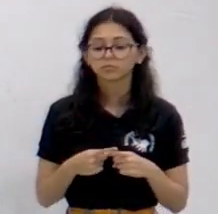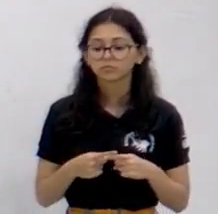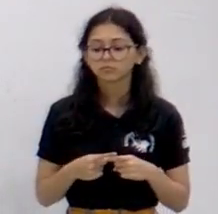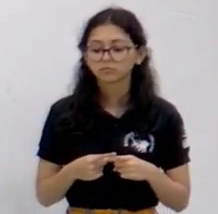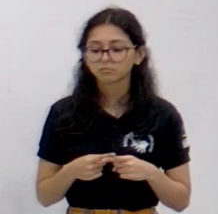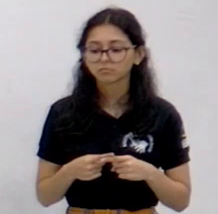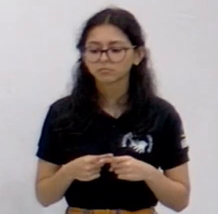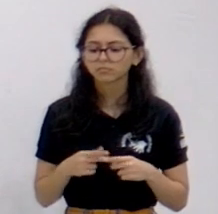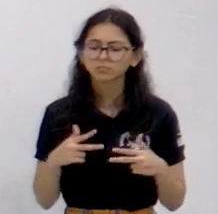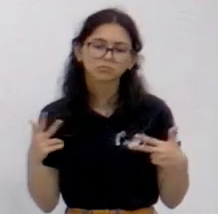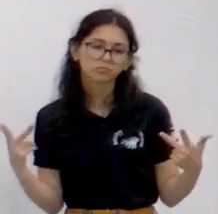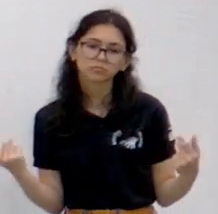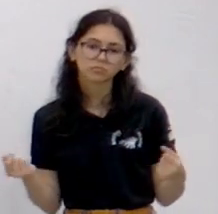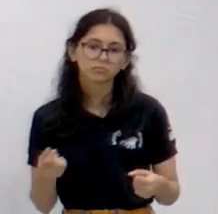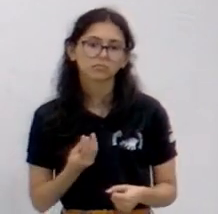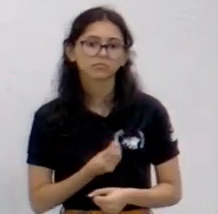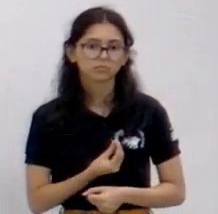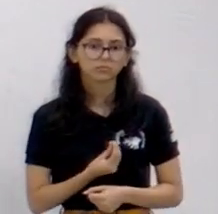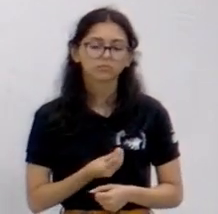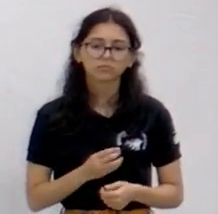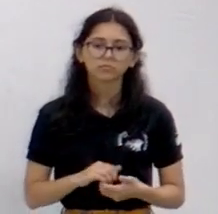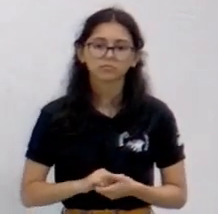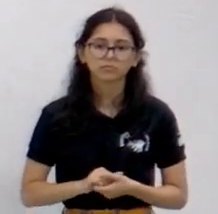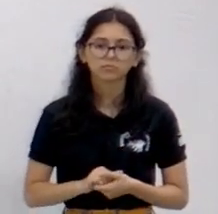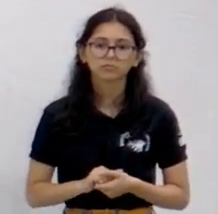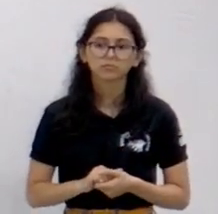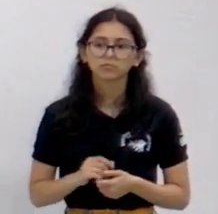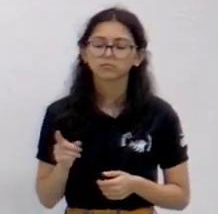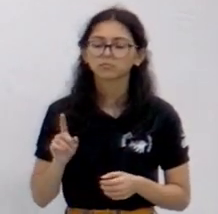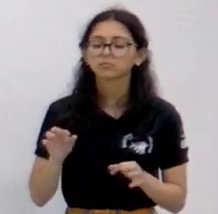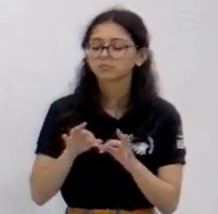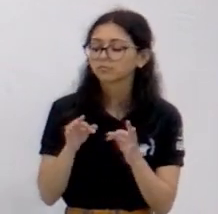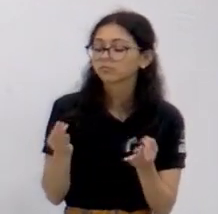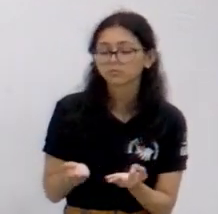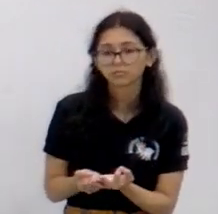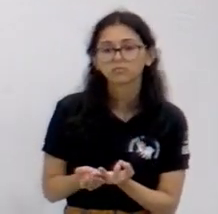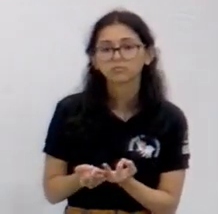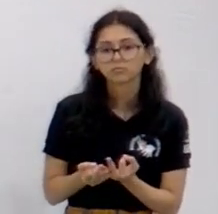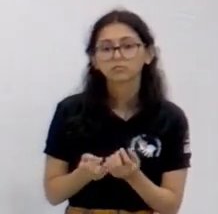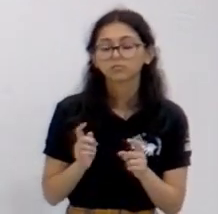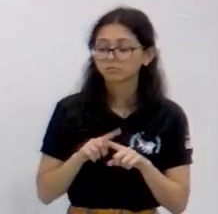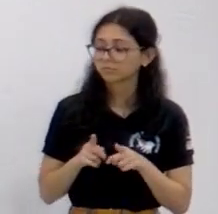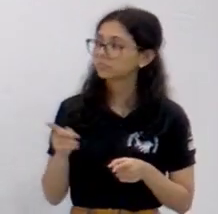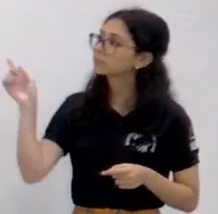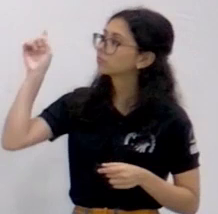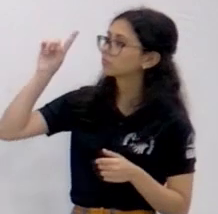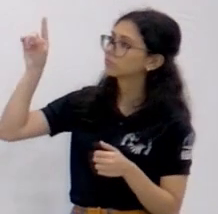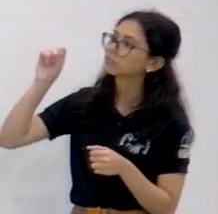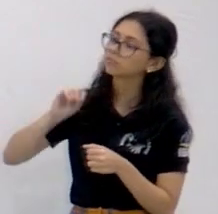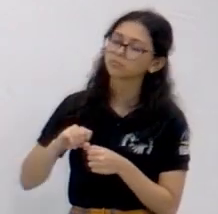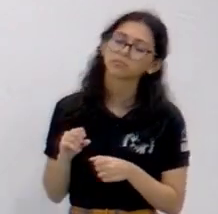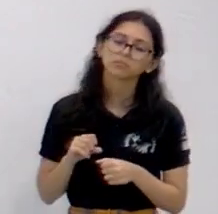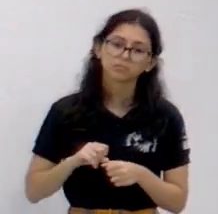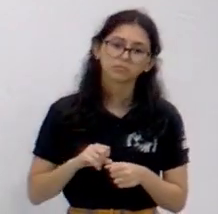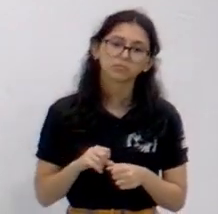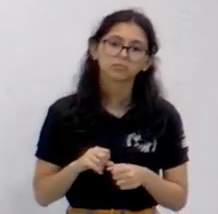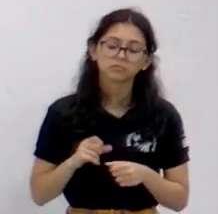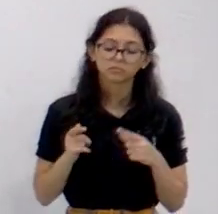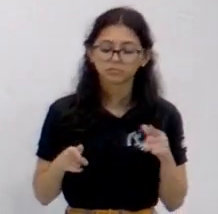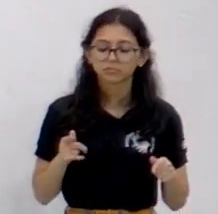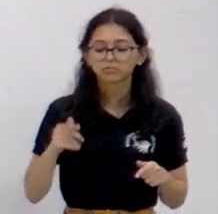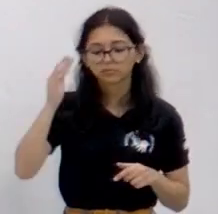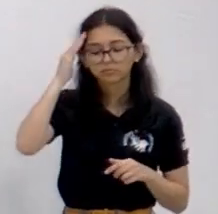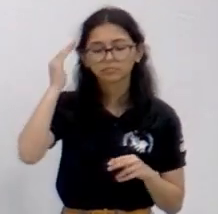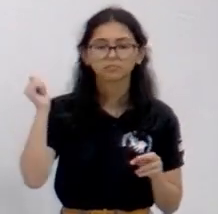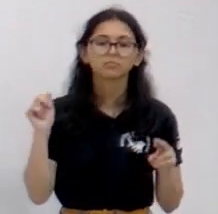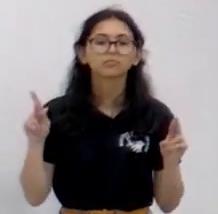Deus. Gideão aprendeu que a vitória serviria como uma preciosa lição para toda a sua vida,